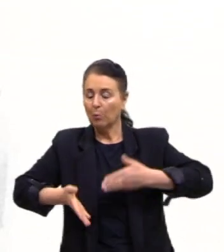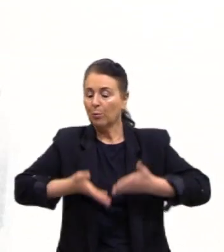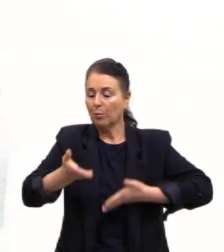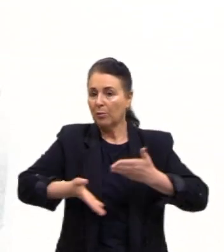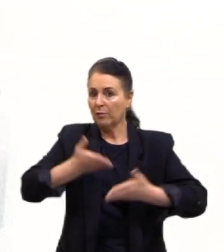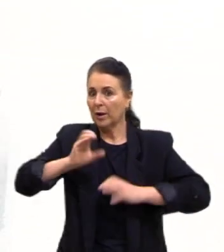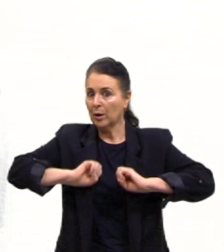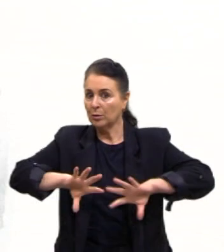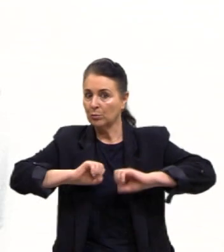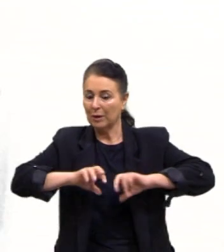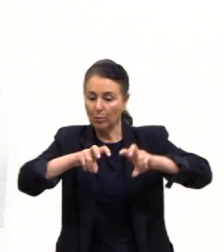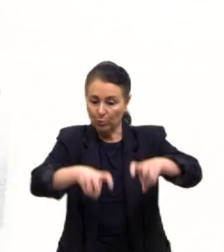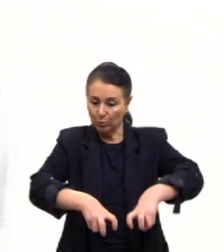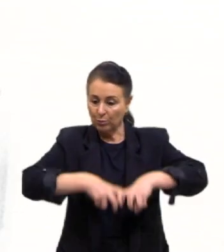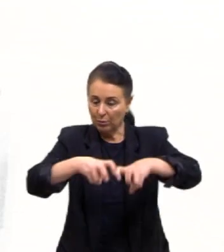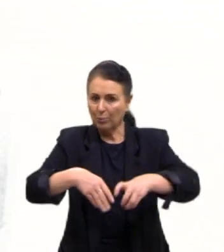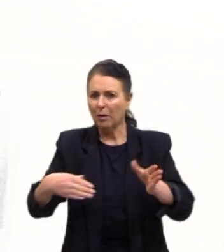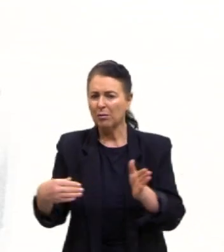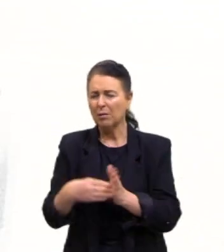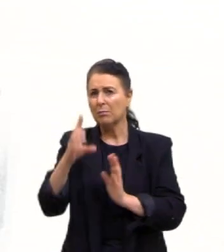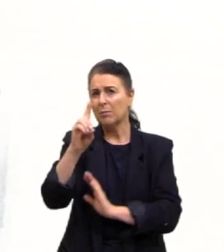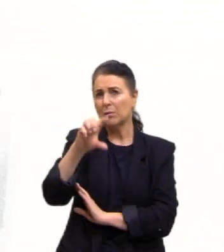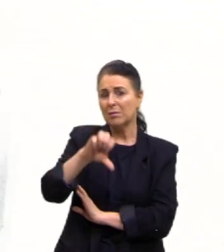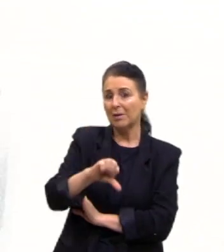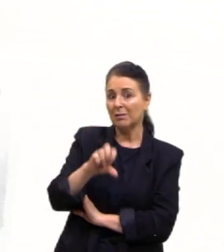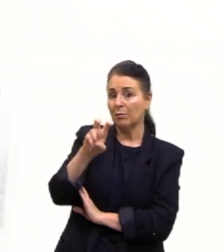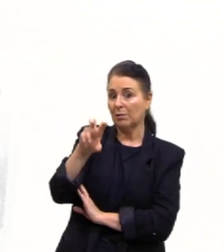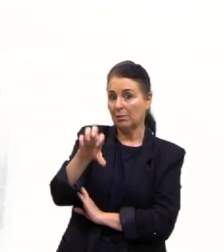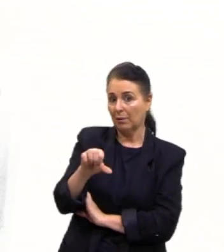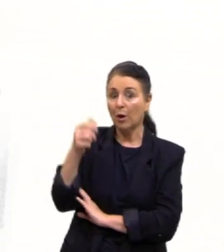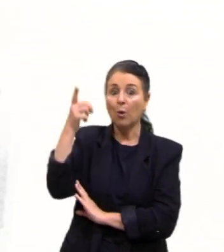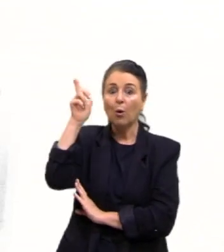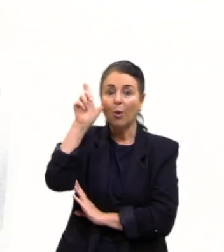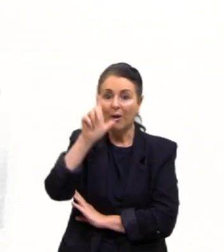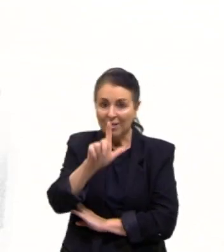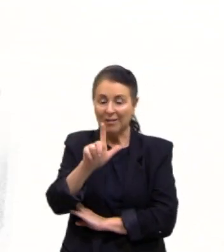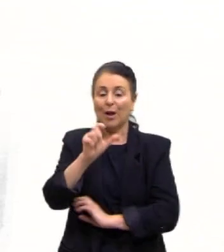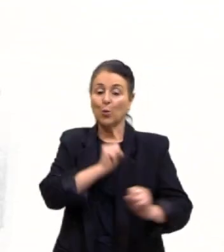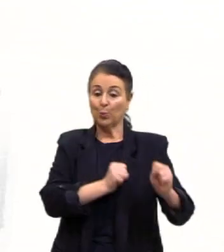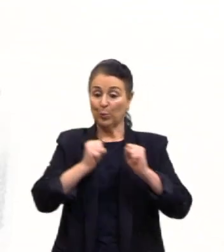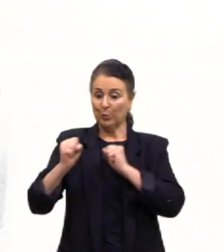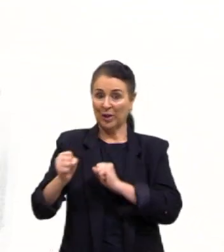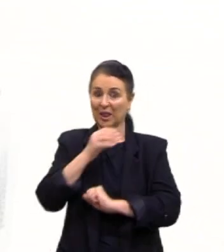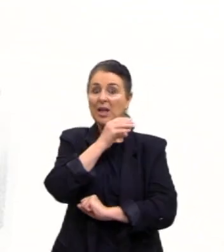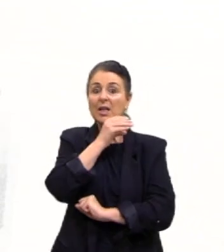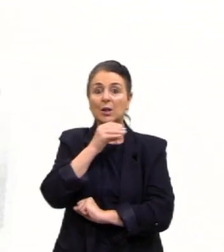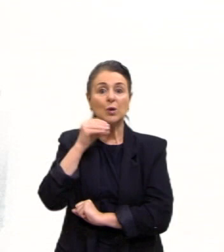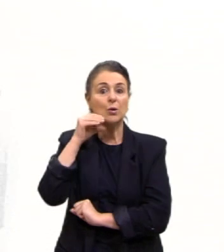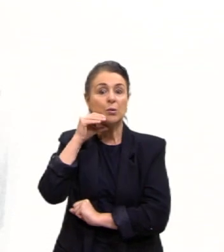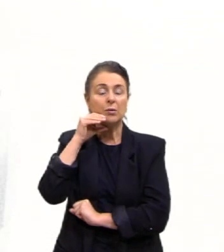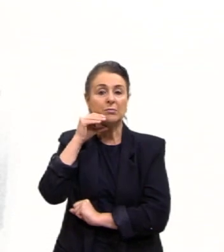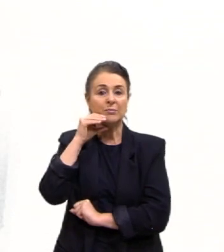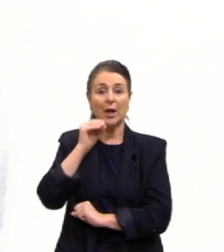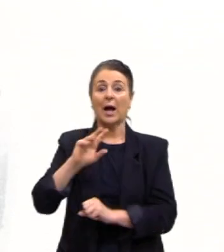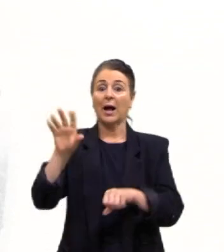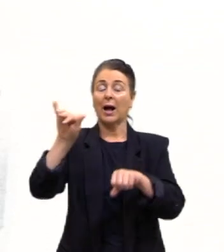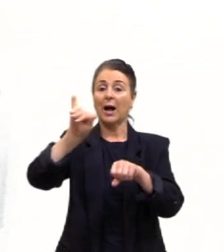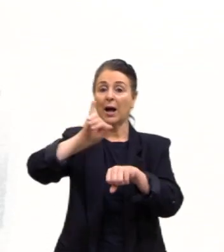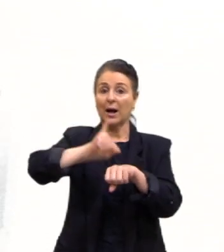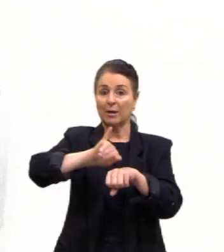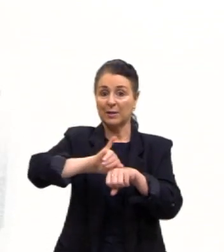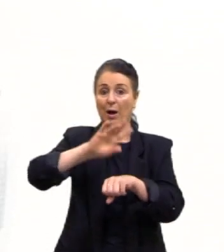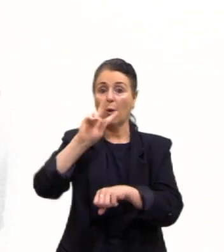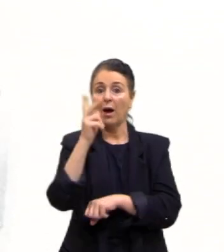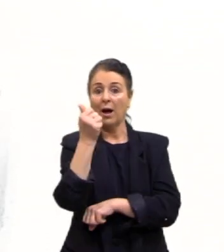Educação no campo Até que em 1959 eles conseguem tomar o poder em Cuba né e conseguem tomar Havana conseguem tomar